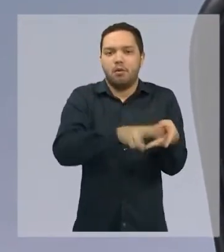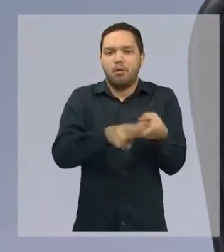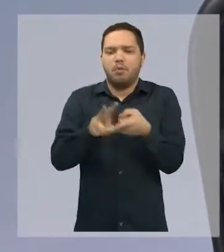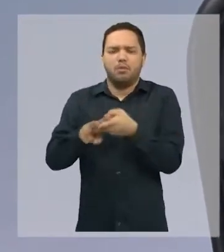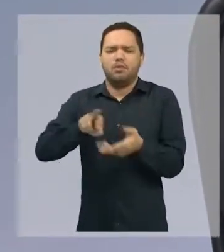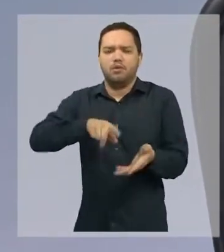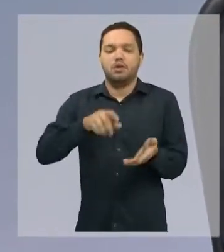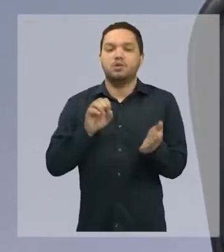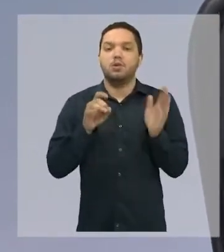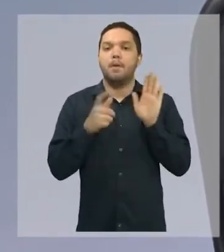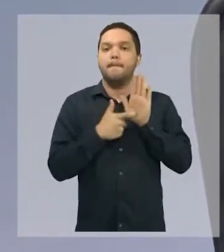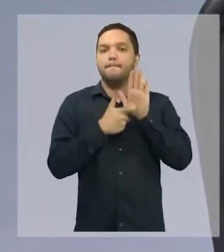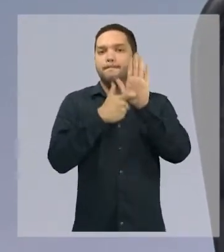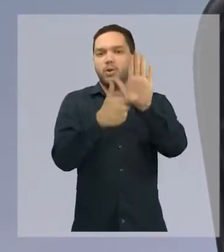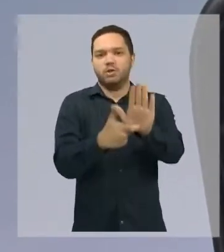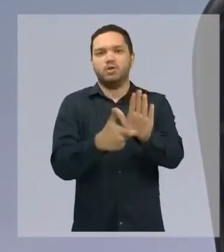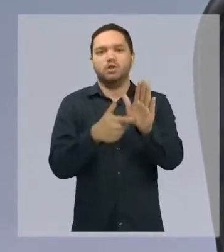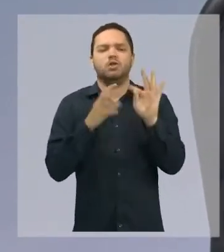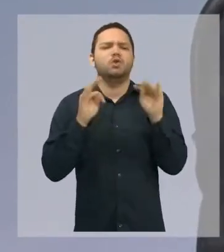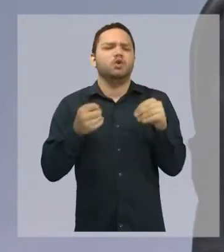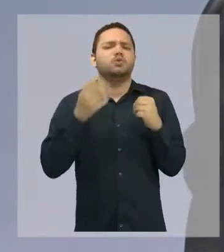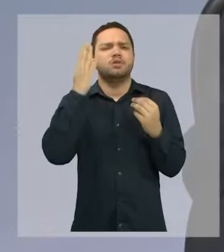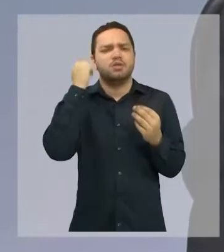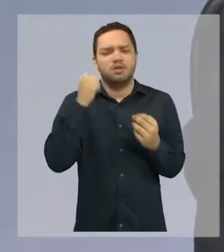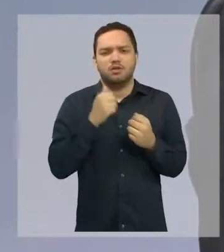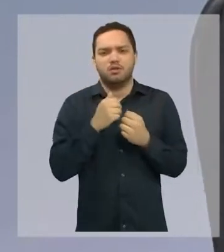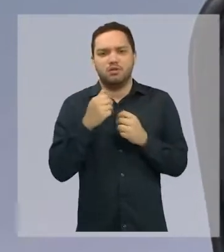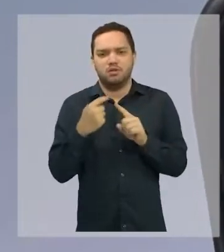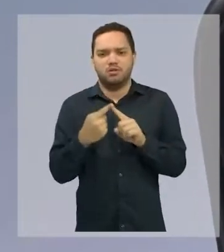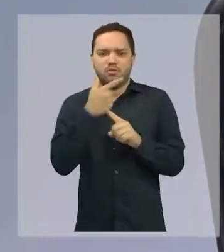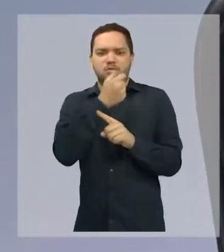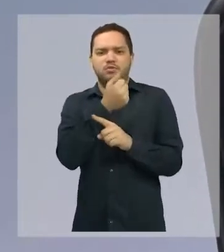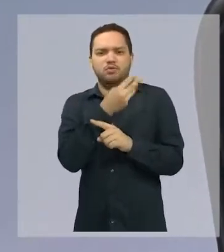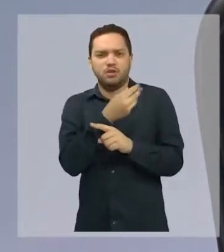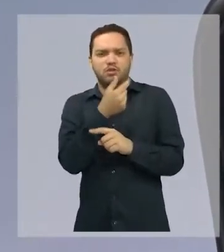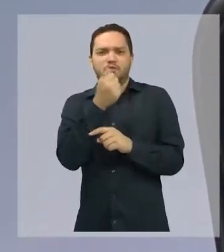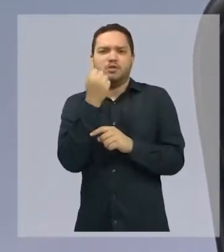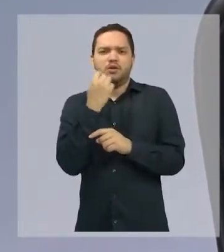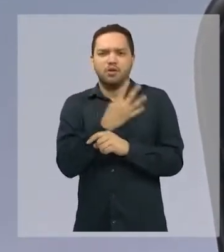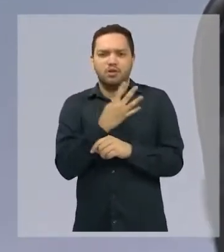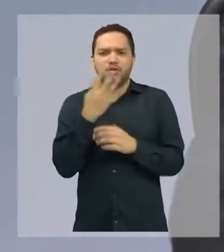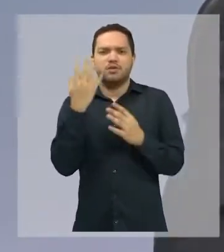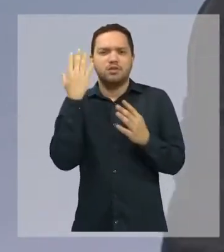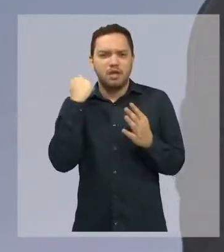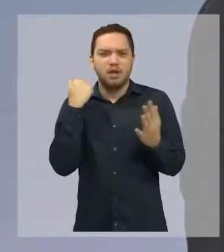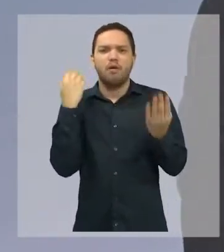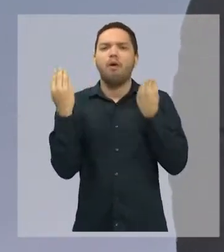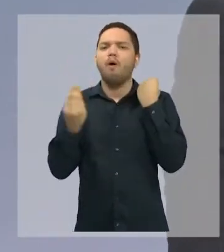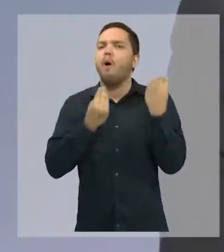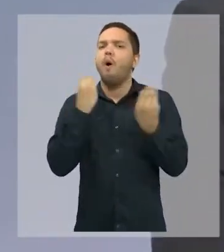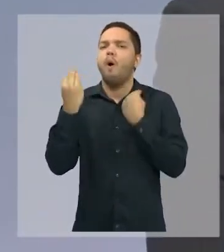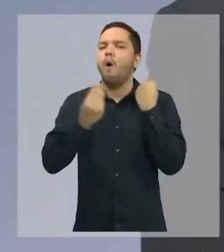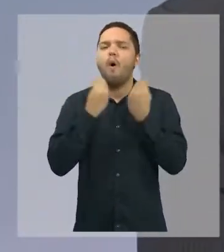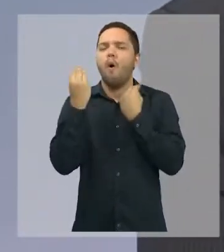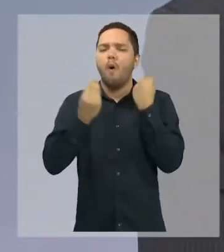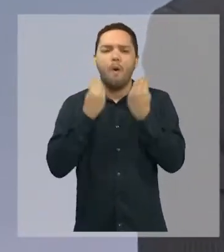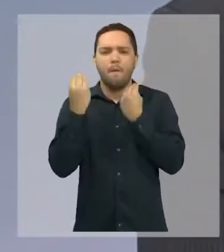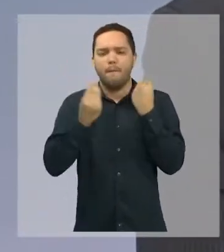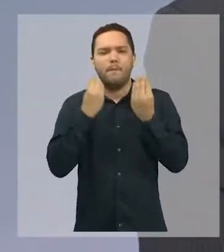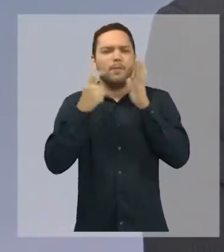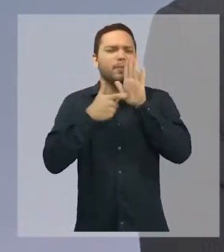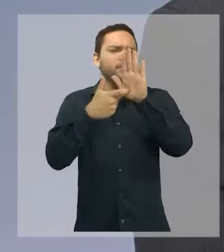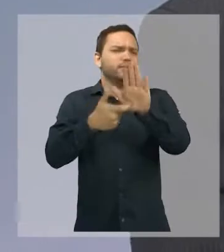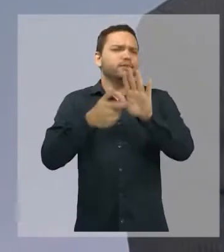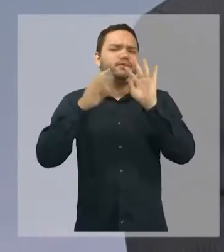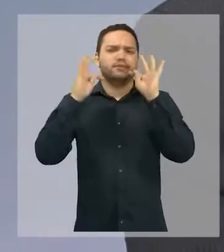ele expôs para a população. Hoje todo mundo sabia, de 2013, 2014 para cá, como funcionava.